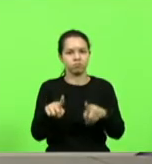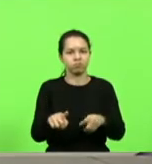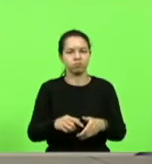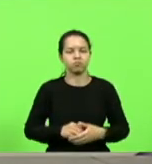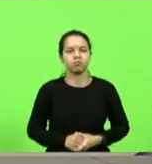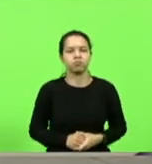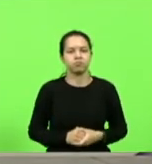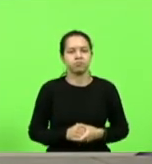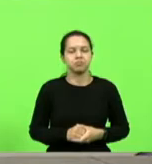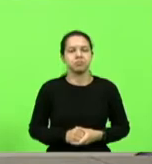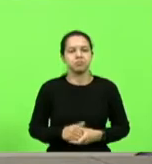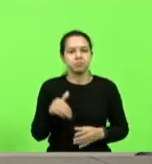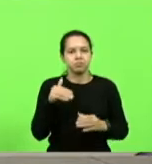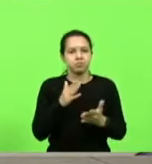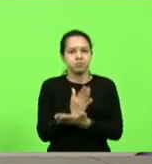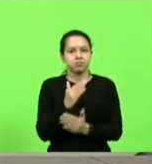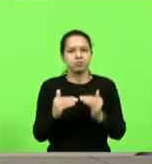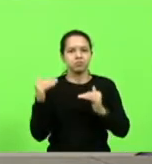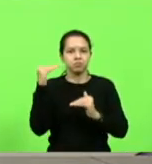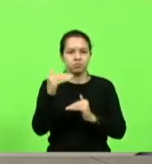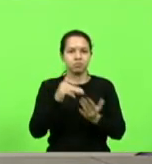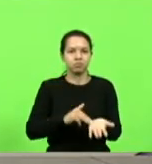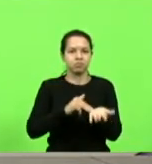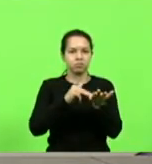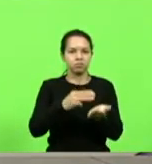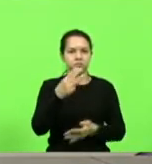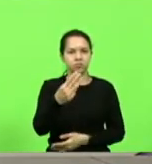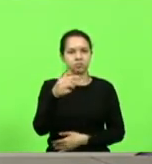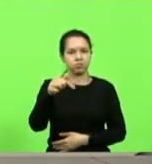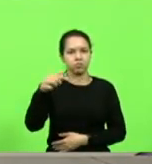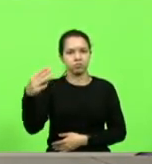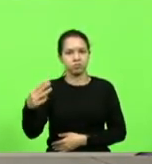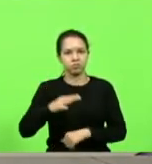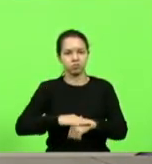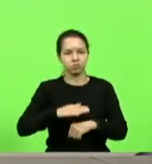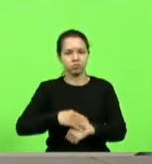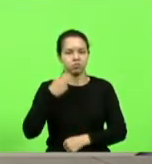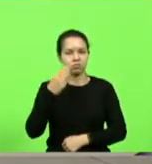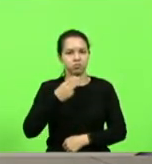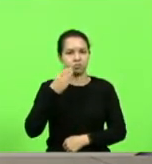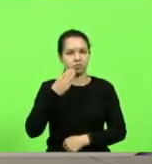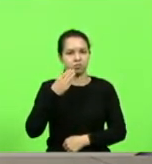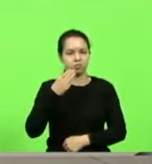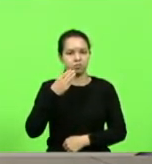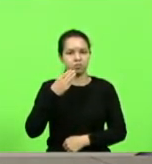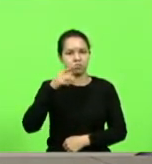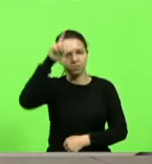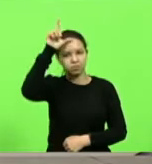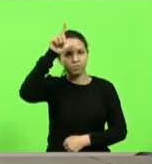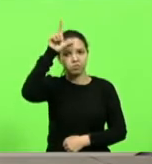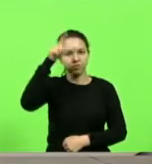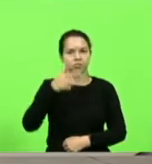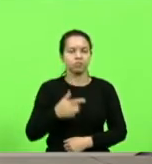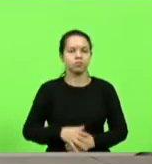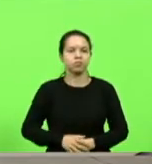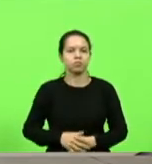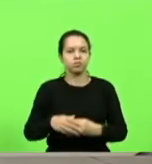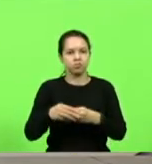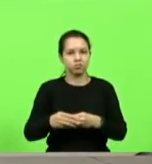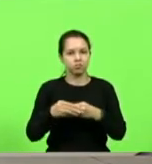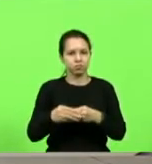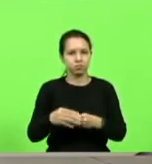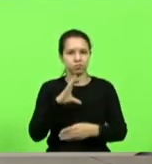Aprovado por maioria. Moção 373, autor deputado Sargento Lima, cumprimentando o coordenador do programa, Joim Vasque,